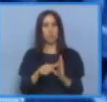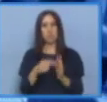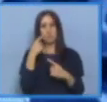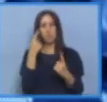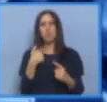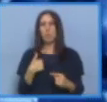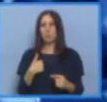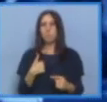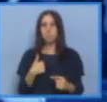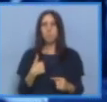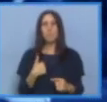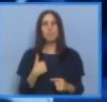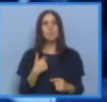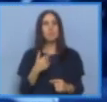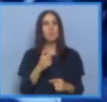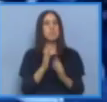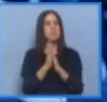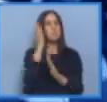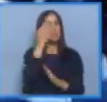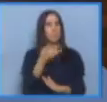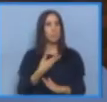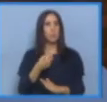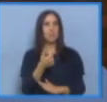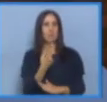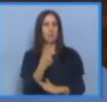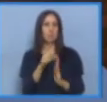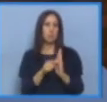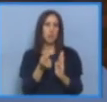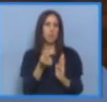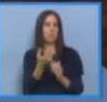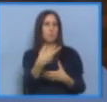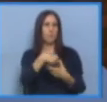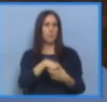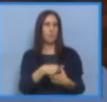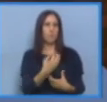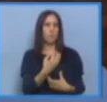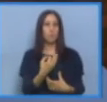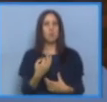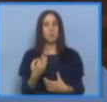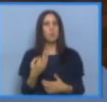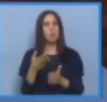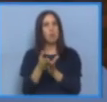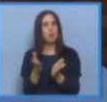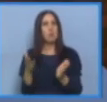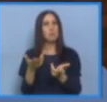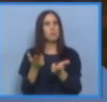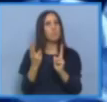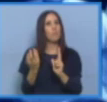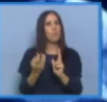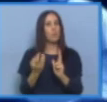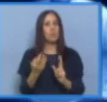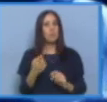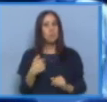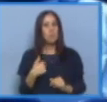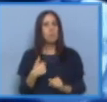conhecia da São Pedro TV, que foi um projeto no qual ele esteve envolvido, e então houve esta abertura e esta disponibilidade, e quando